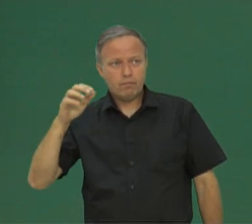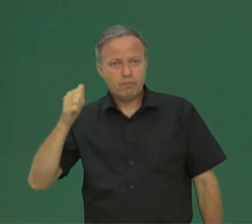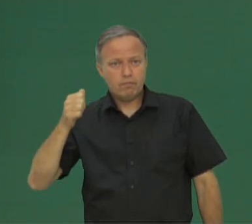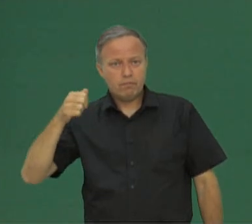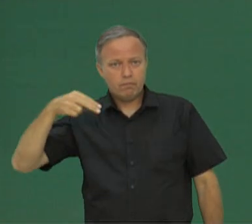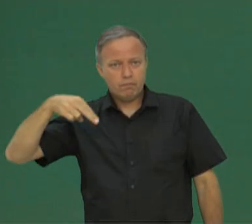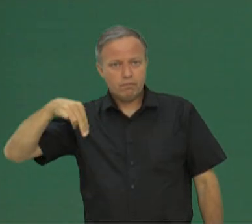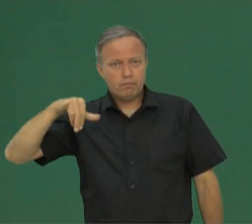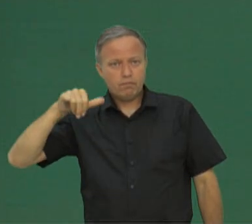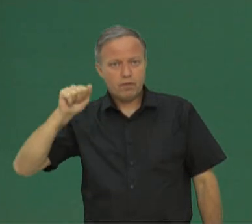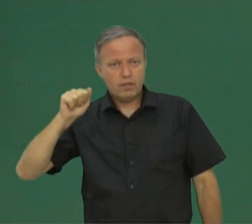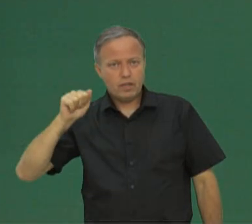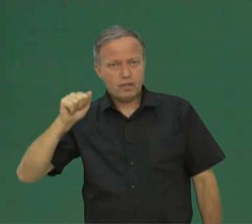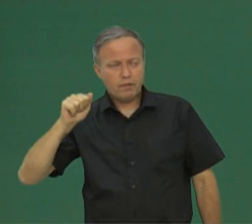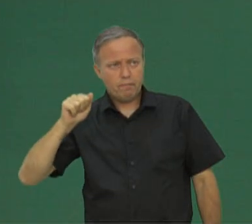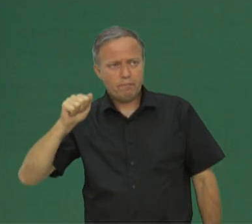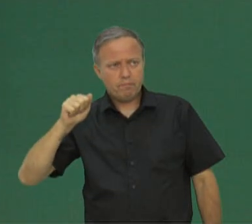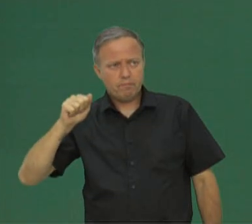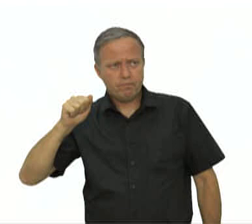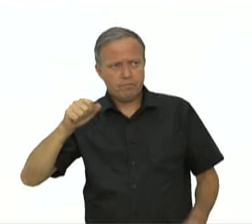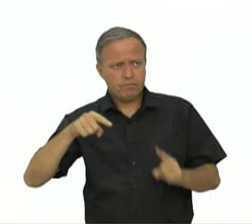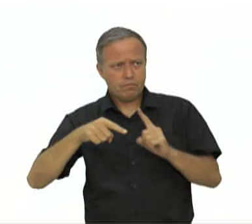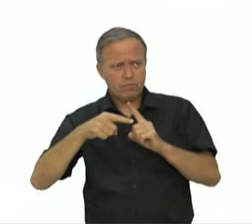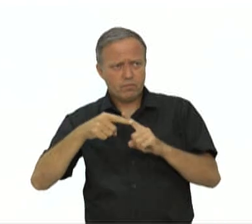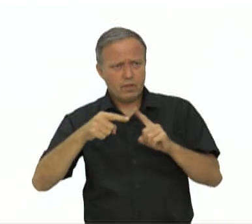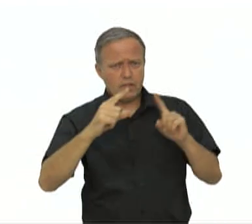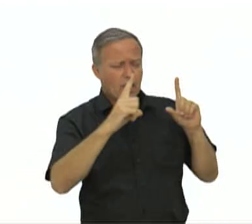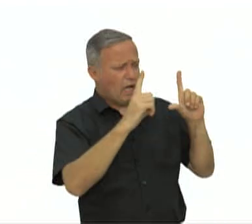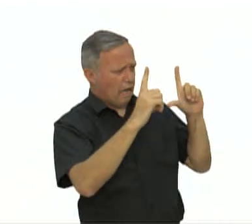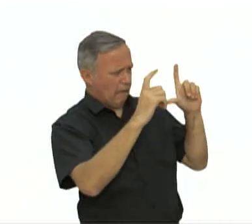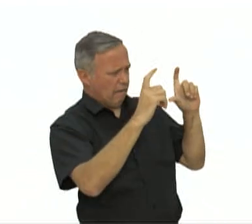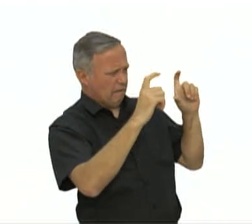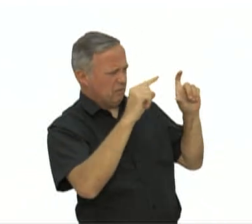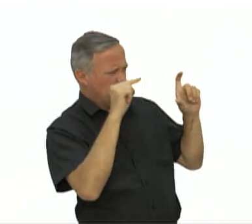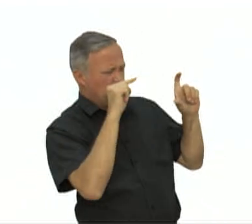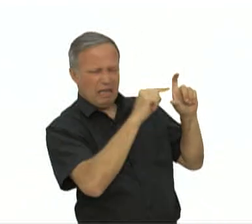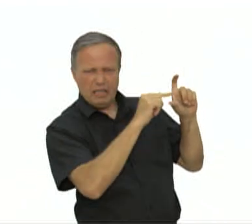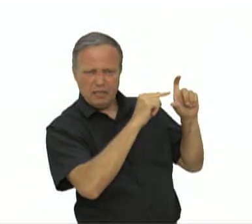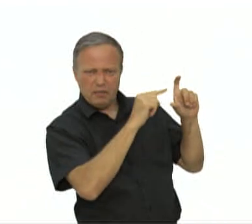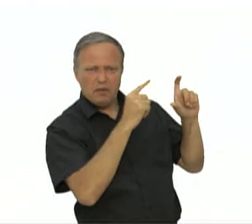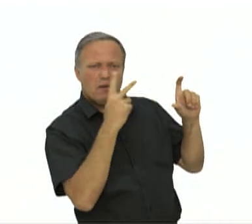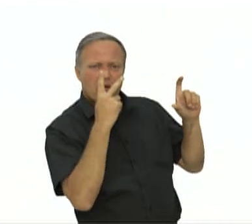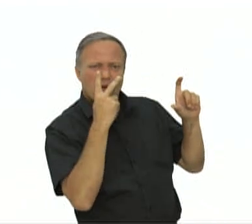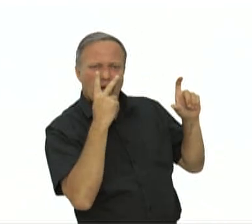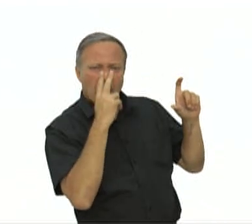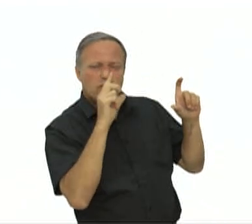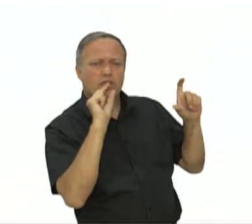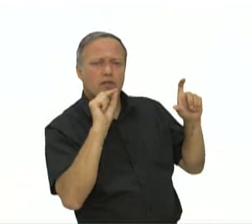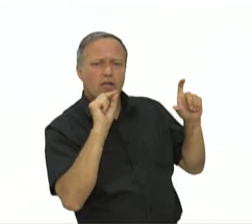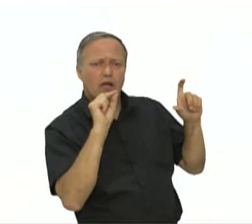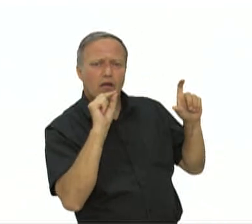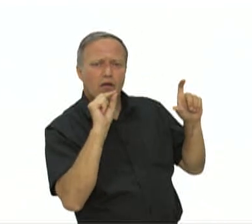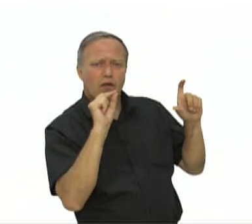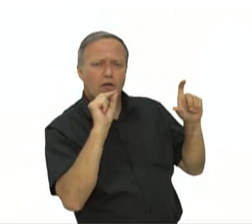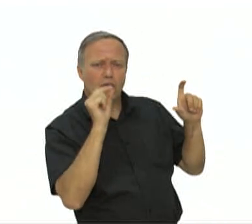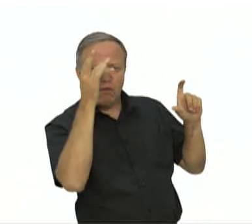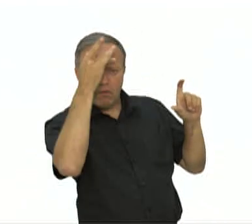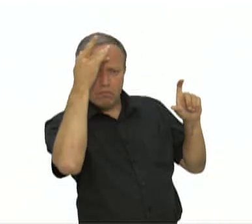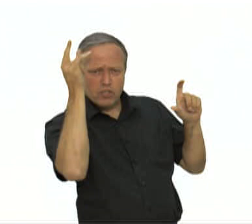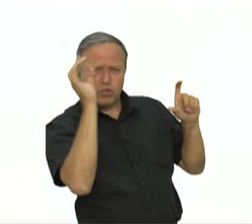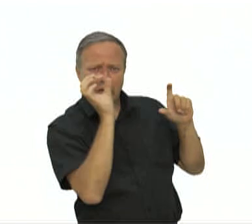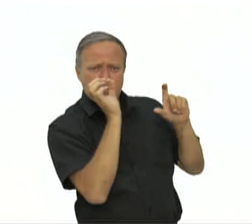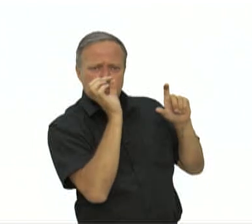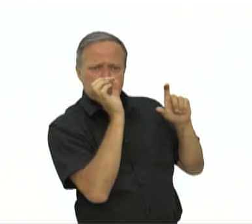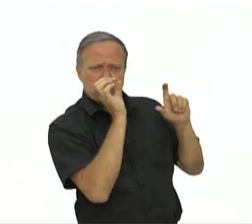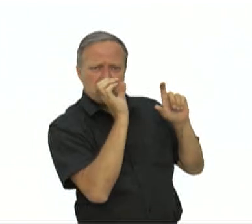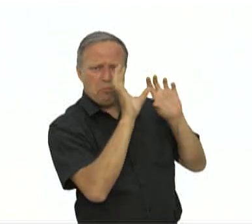Parece pessoinhas feitas de gelo, né? Isso passa, não derrete, não some? Então, né? E a arte efêmera